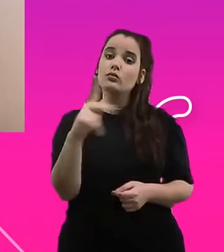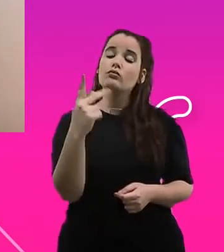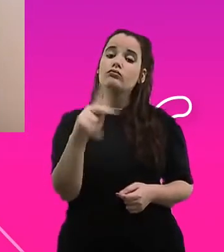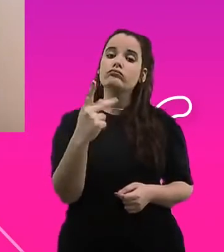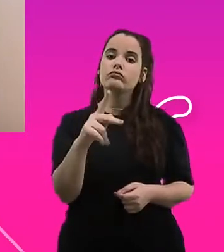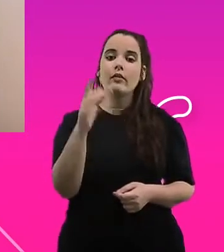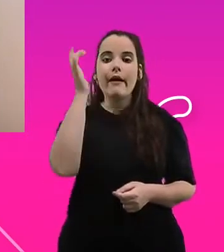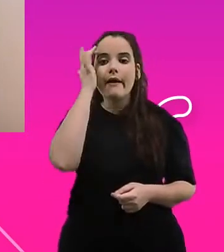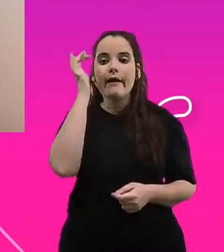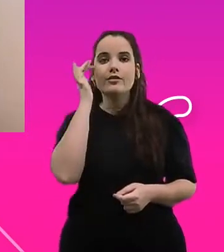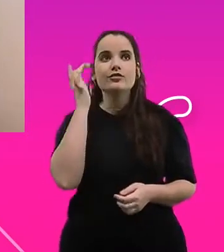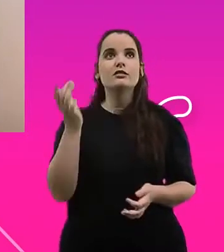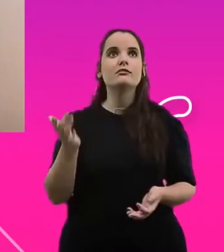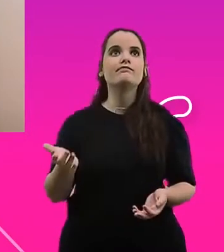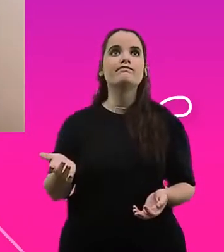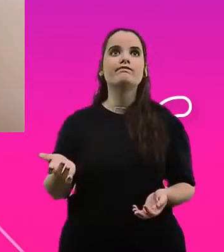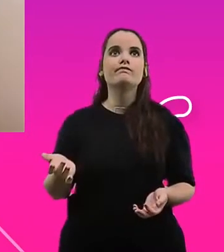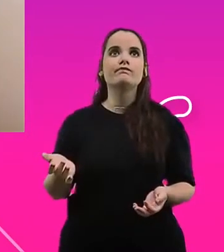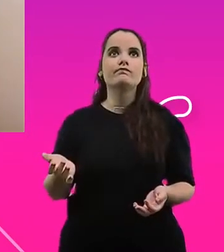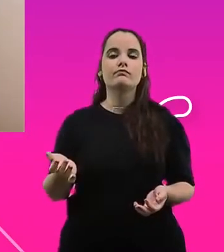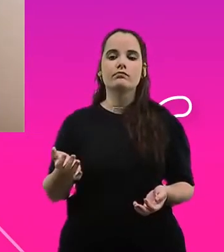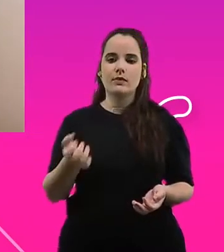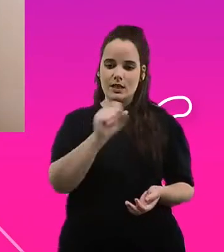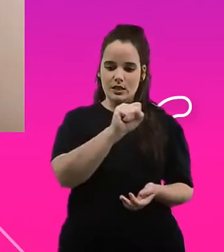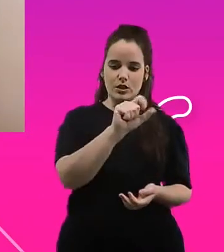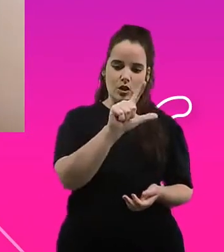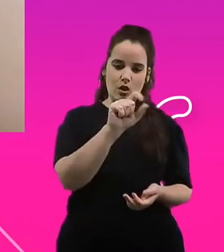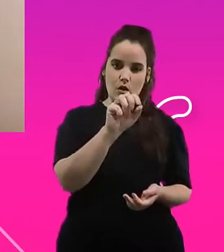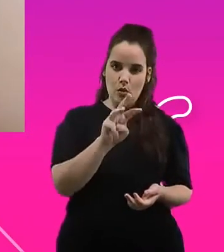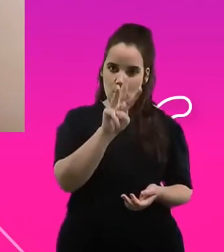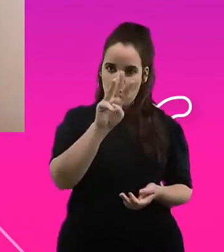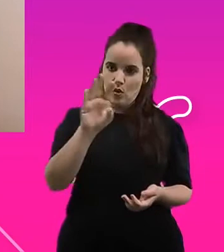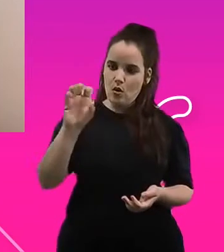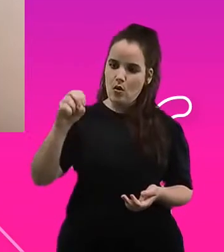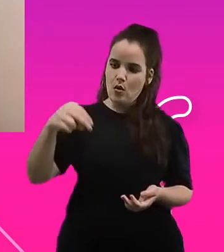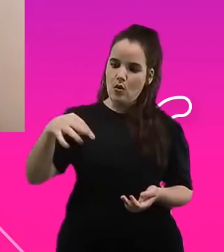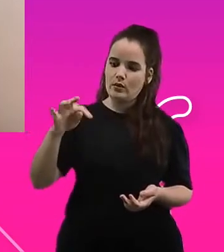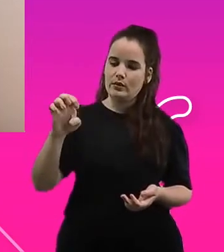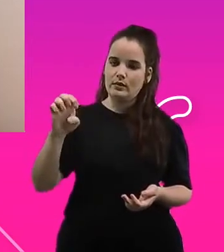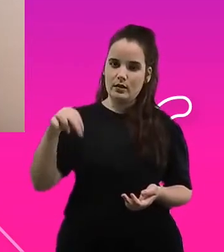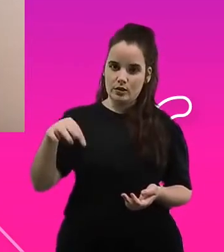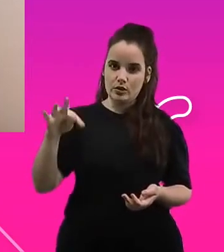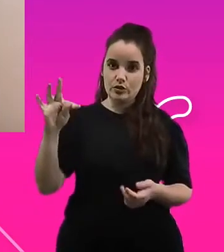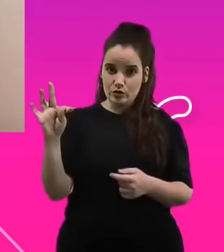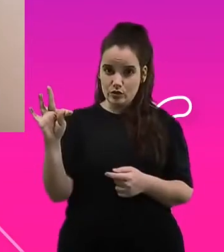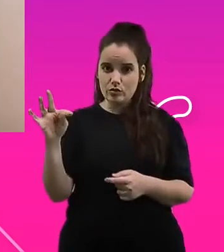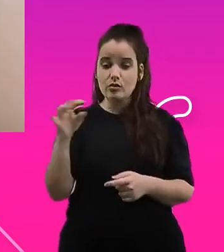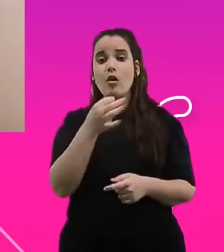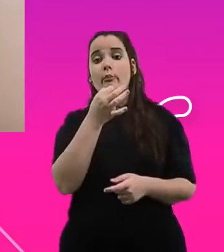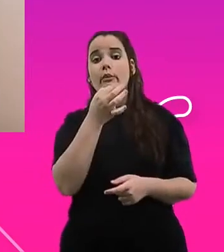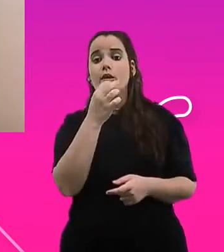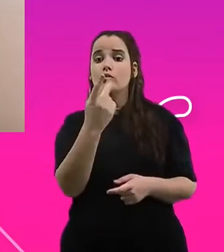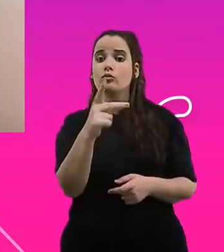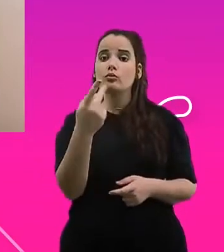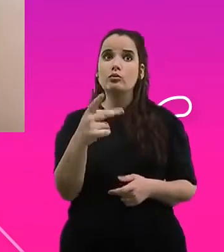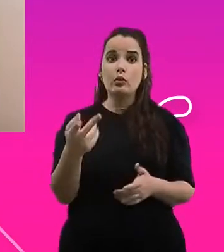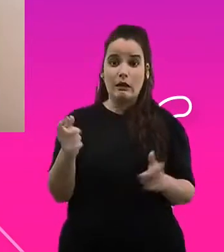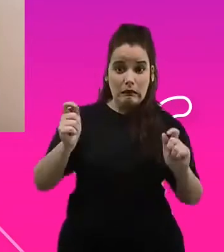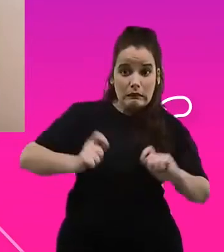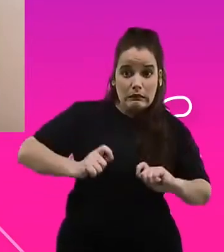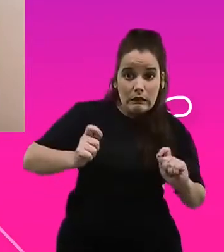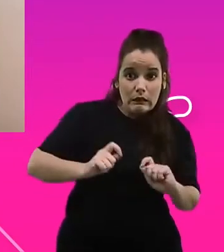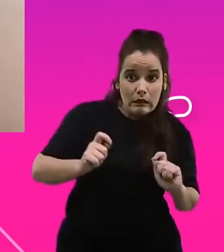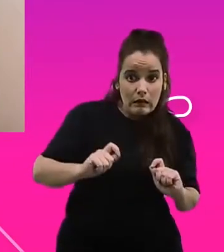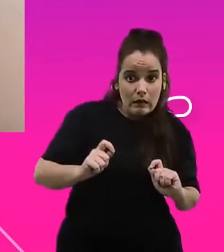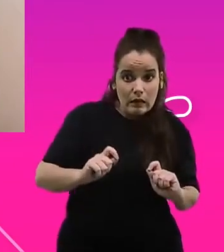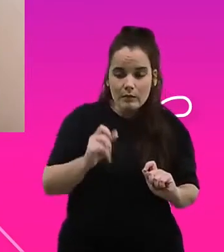você encara o slow content e complementar um pouquinho se você acha que é possível para marcas,